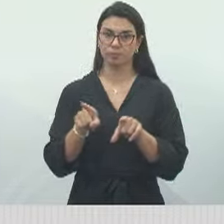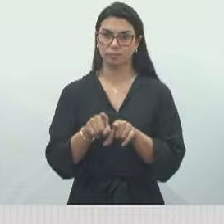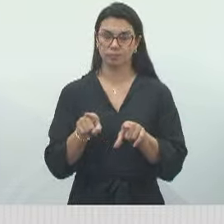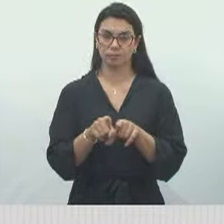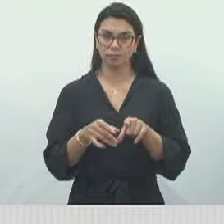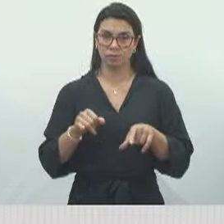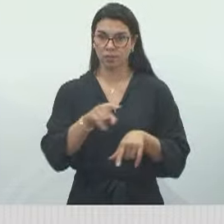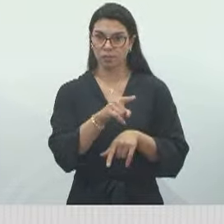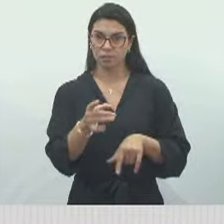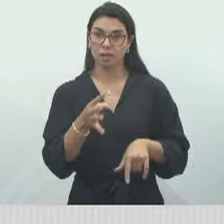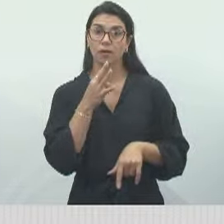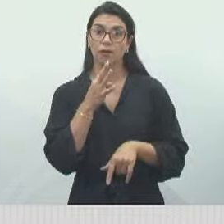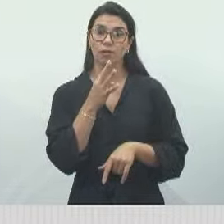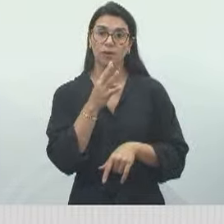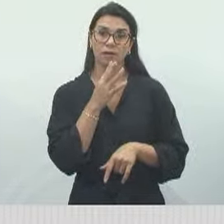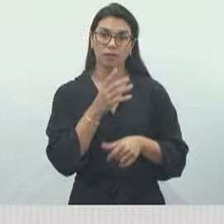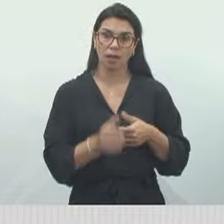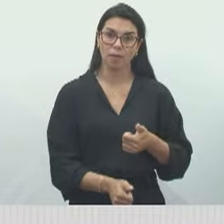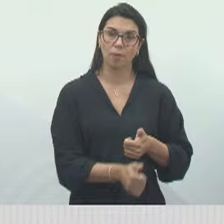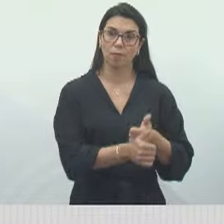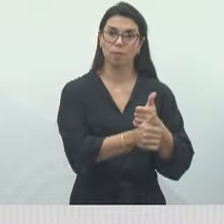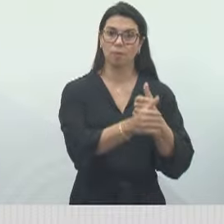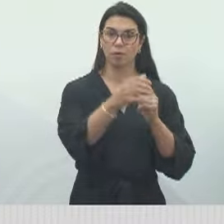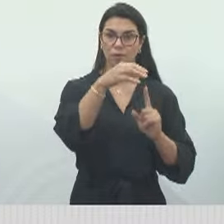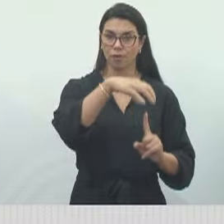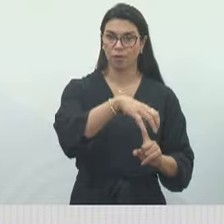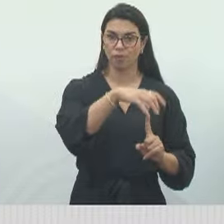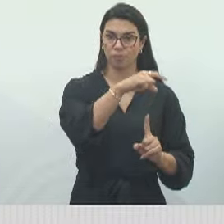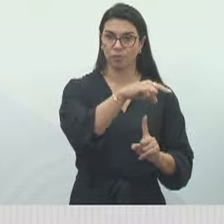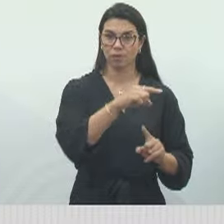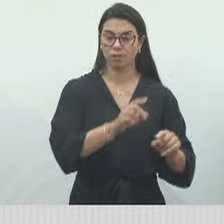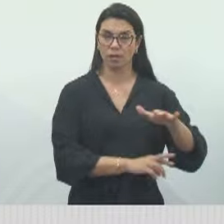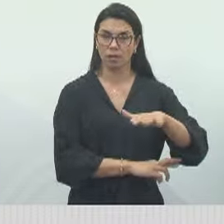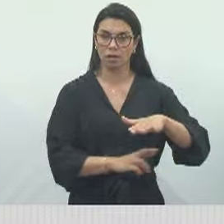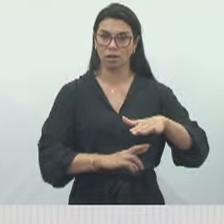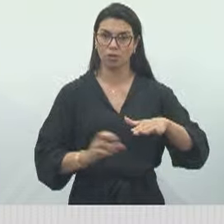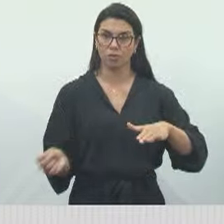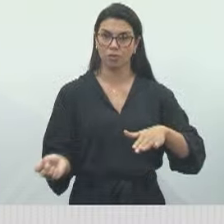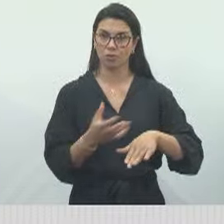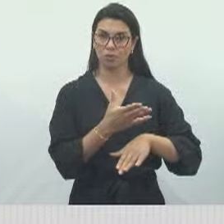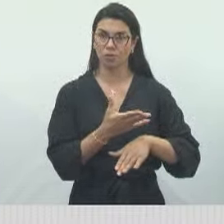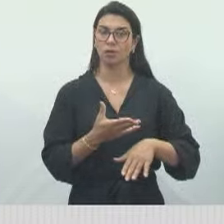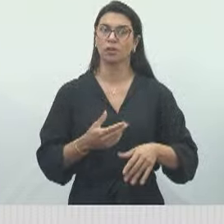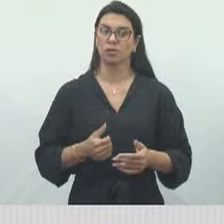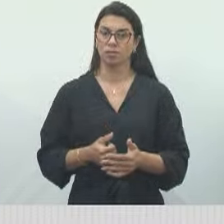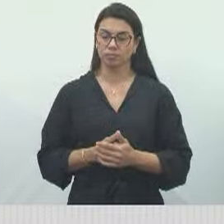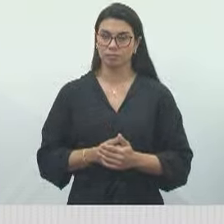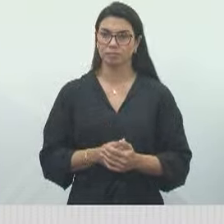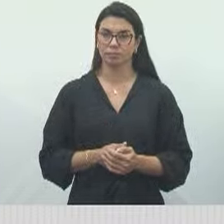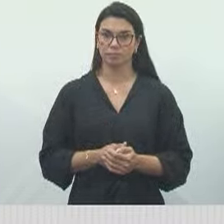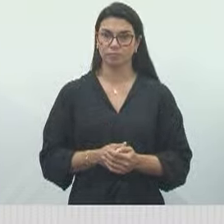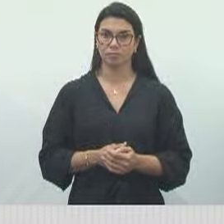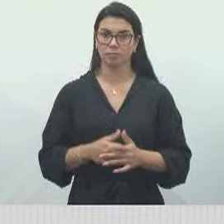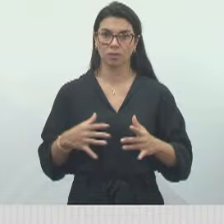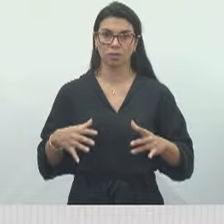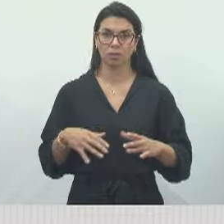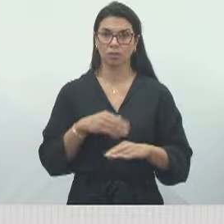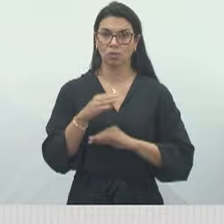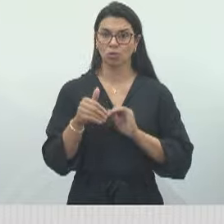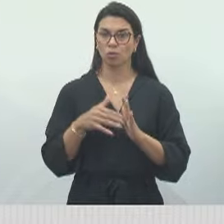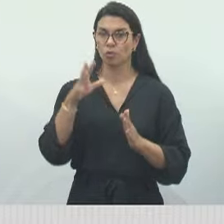para você conhecer e acompanhar a feira lá do Rolo, na Rodoviária Nova, todos